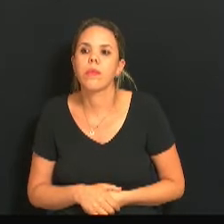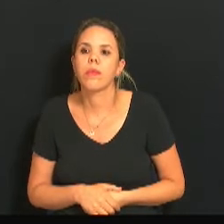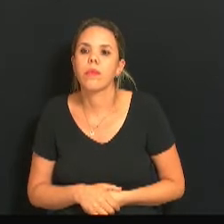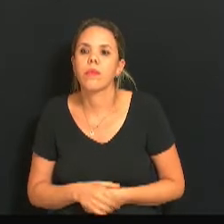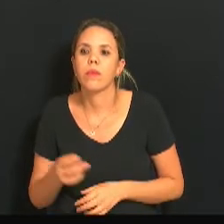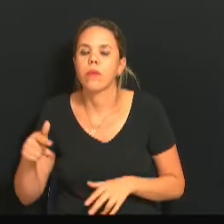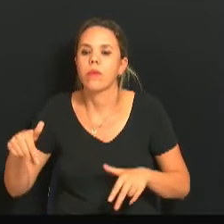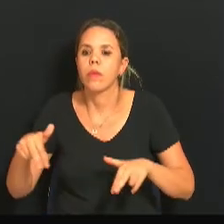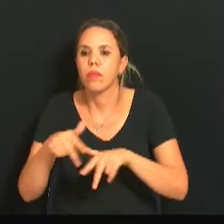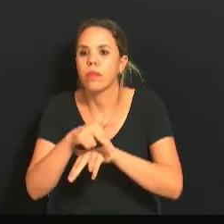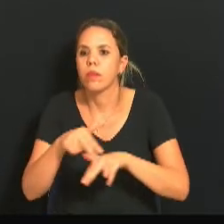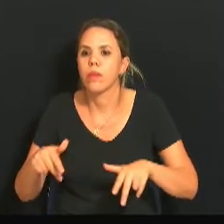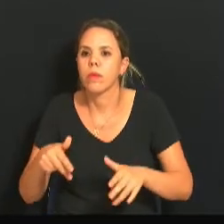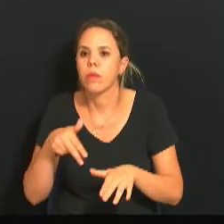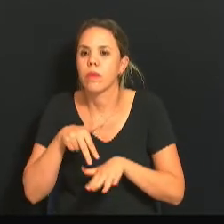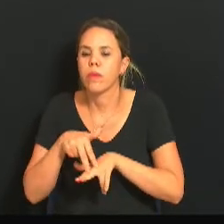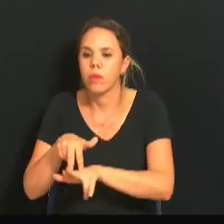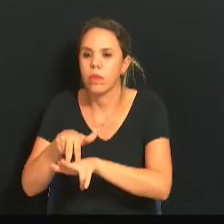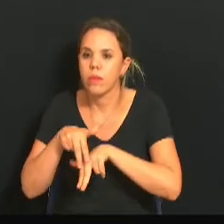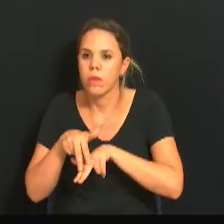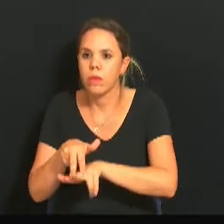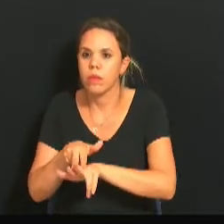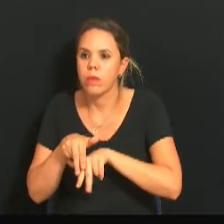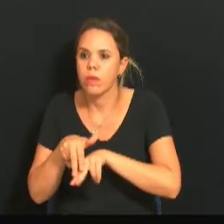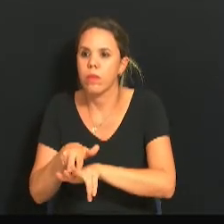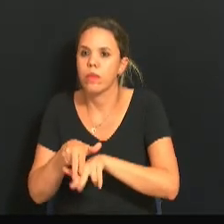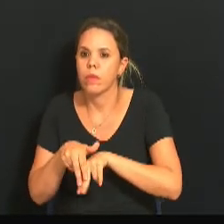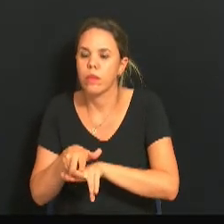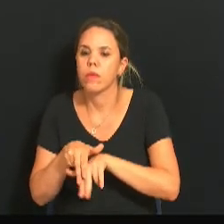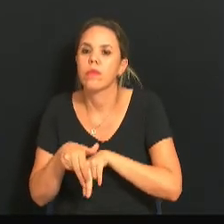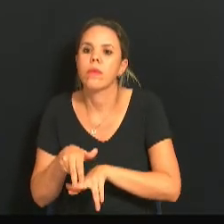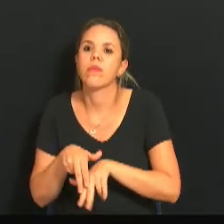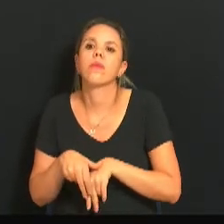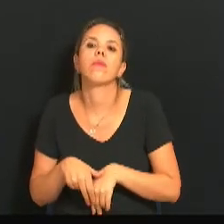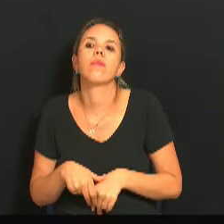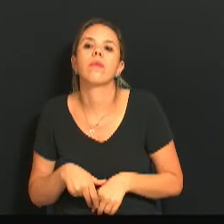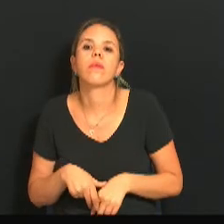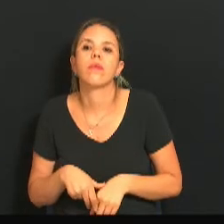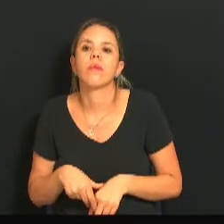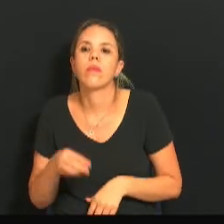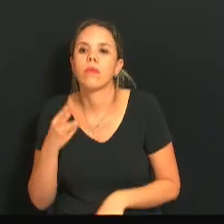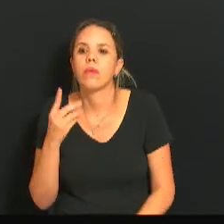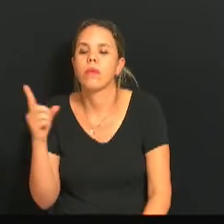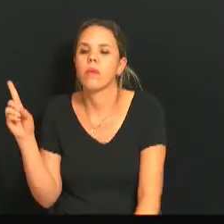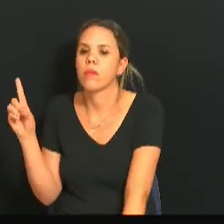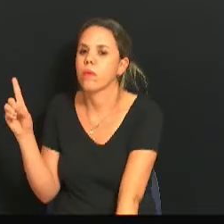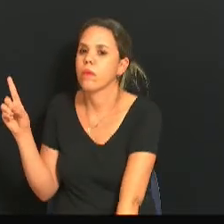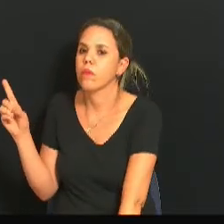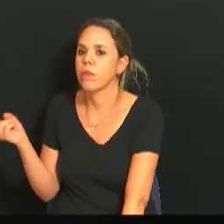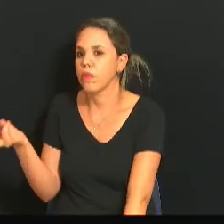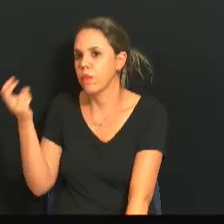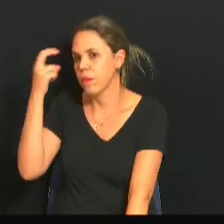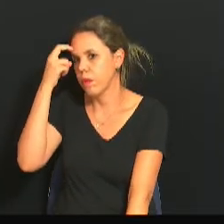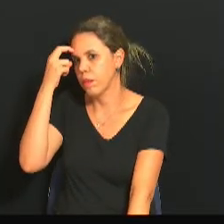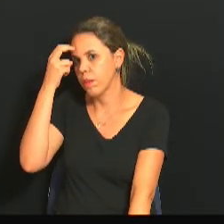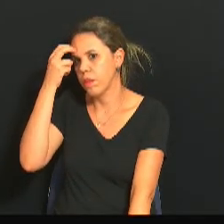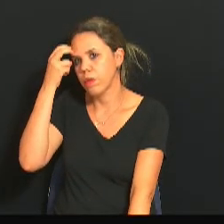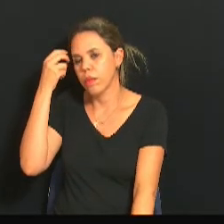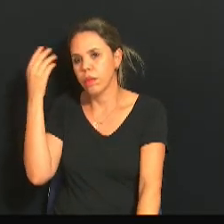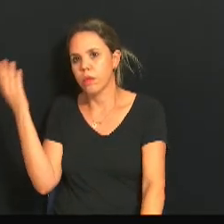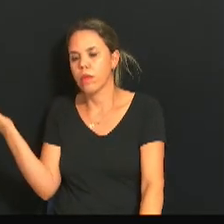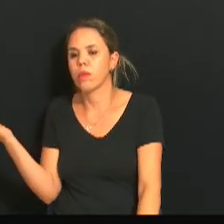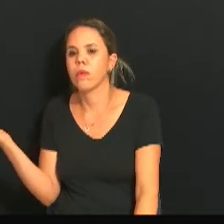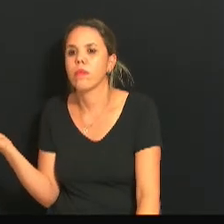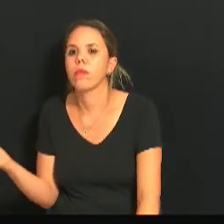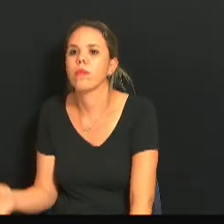circulação o skate partiu partiu rolê Parque aqui também maquete 3D da Estação Cultura na